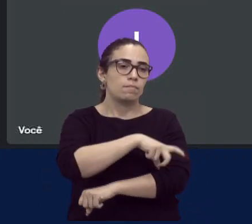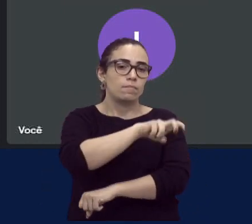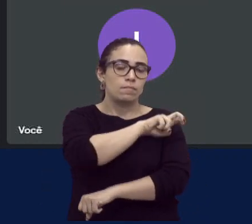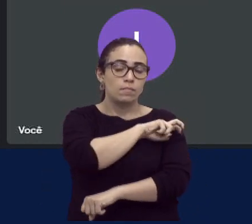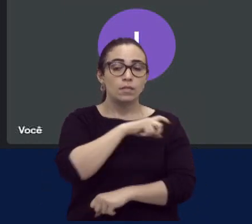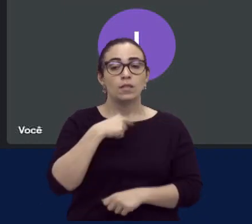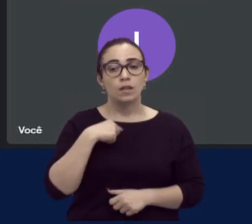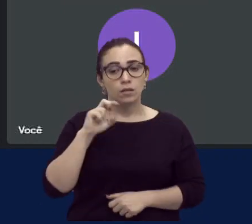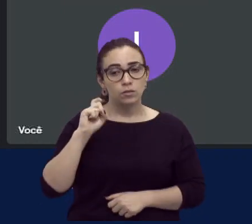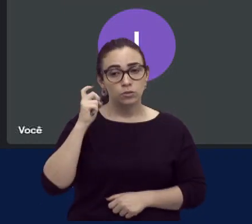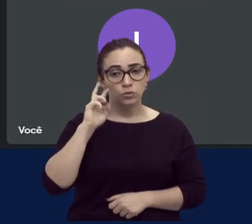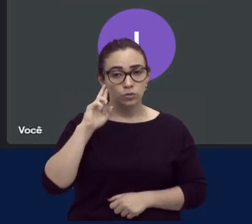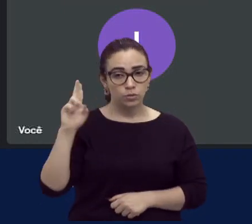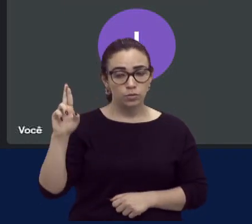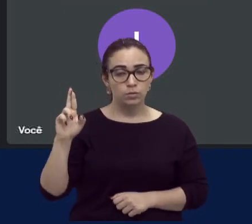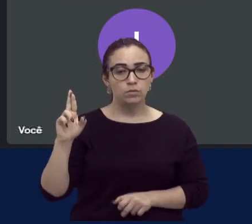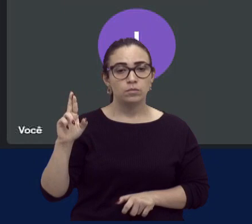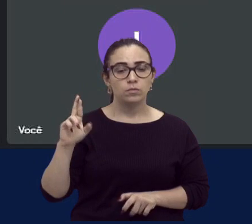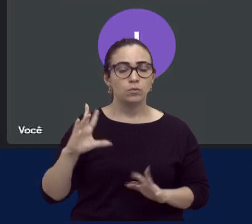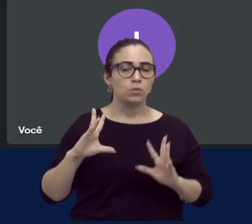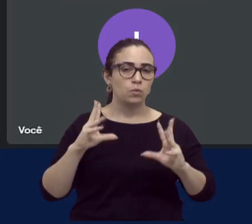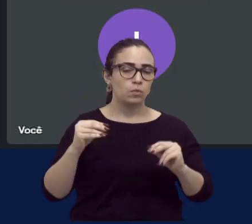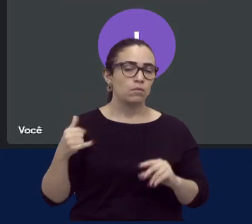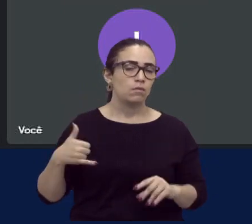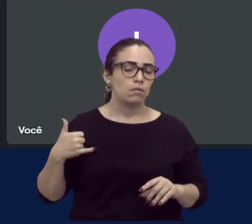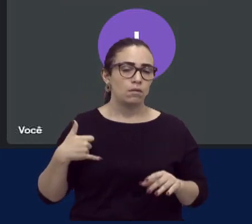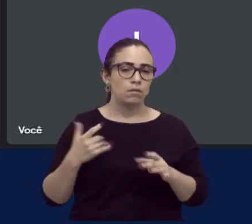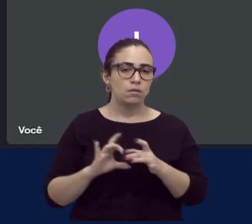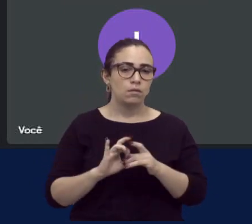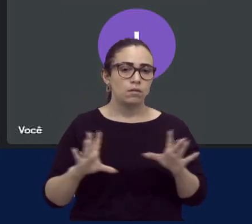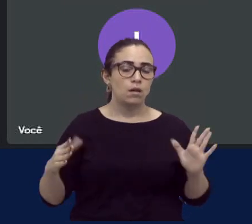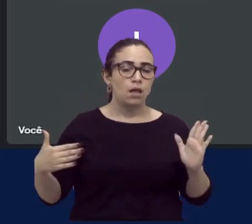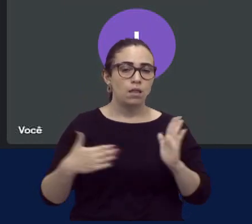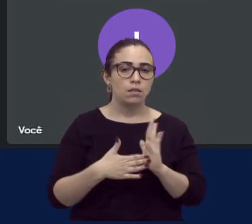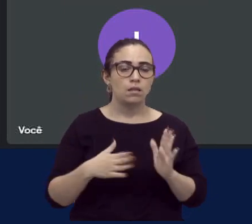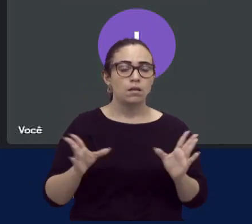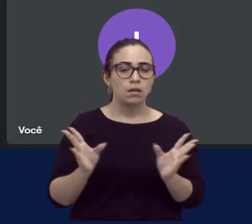diretora, né? Aí atuei com todas as modalidades até o EJA